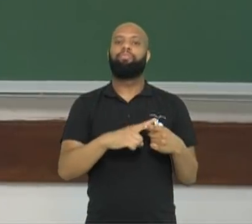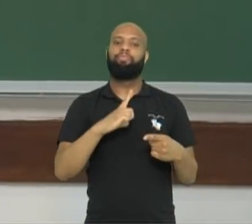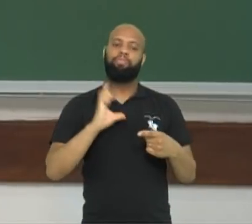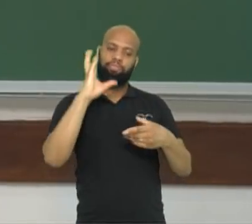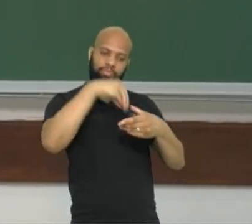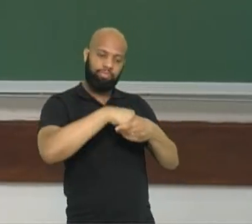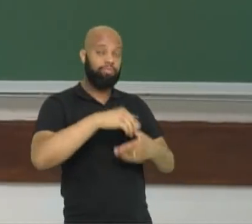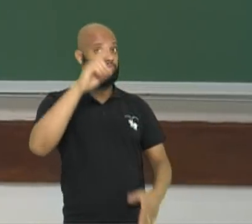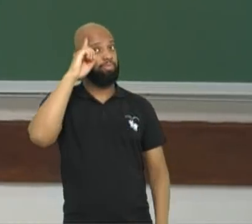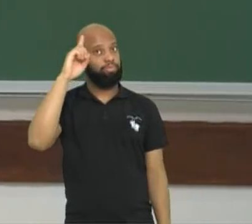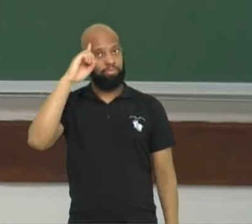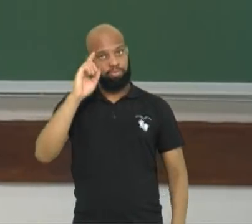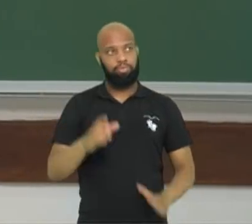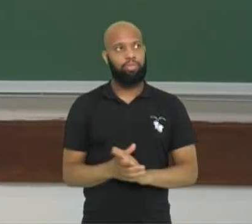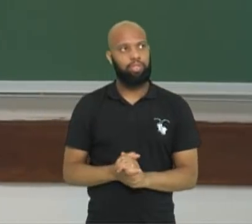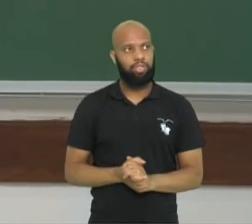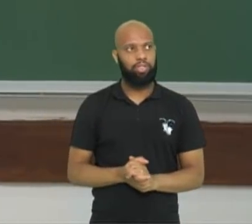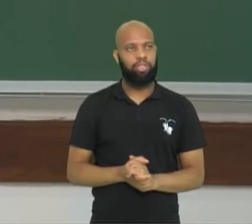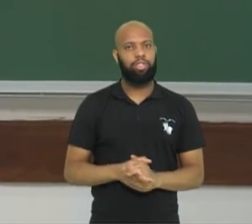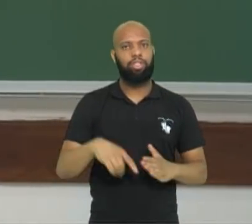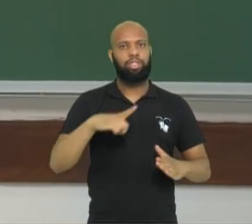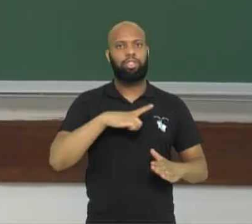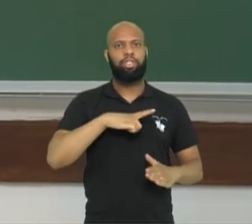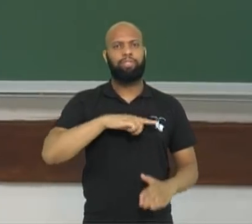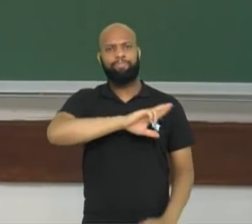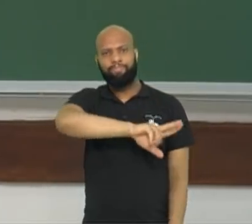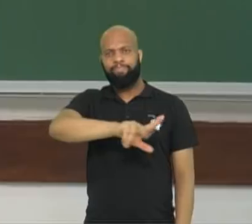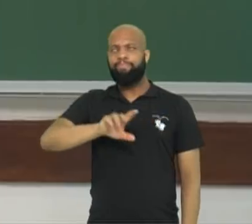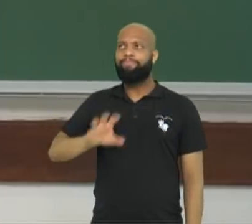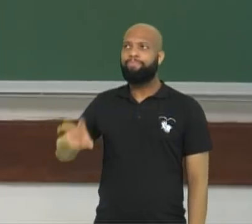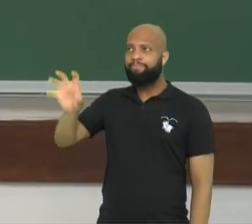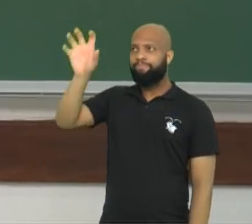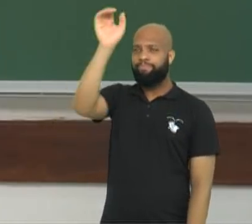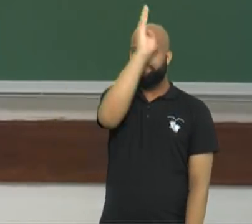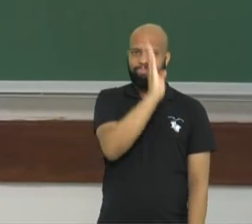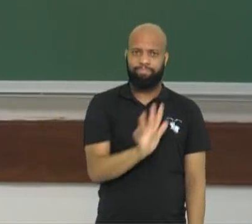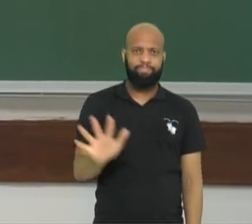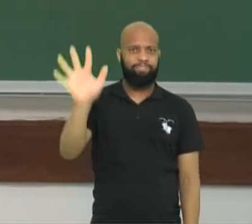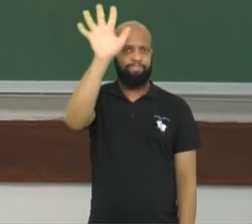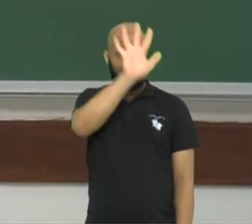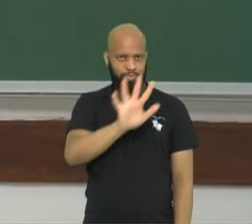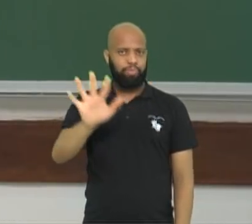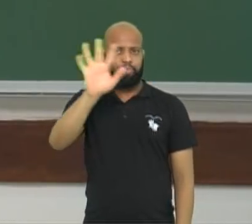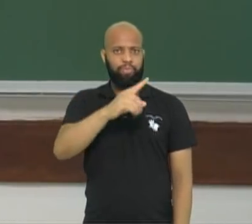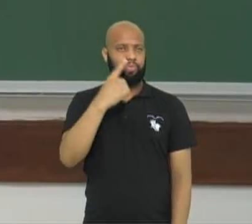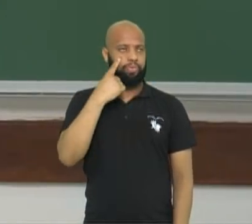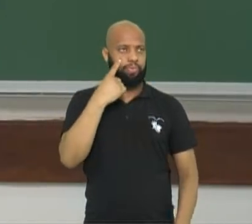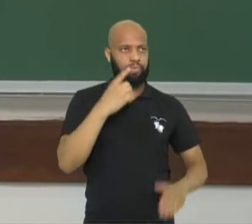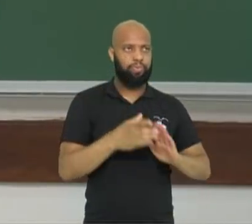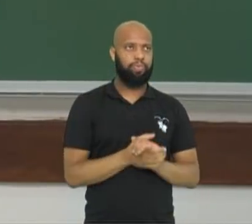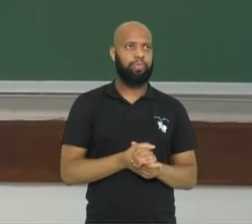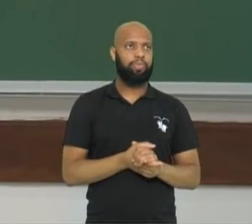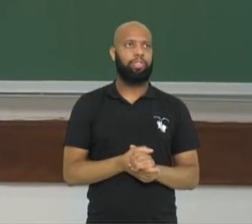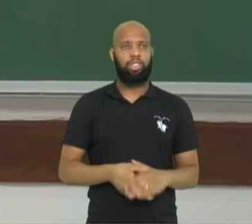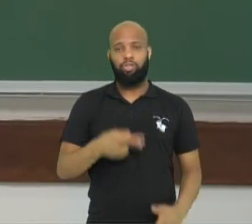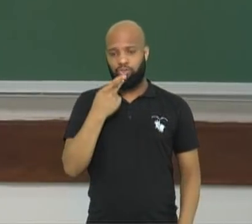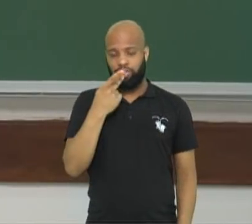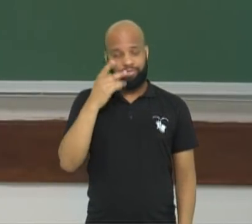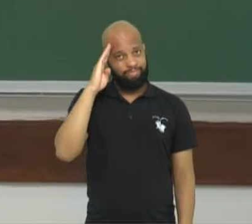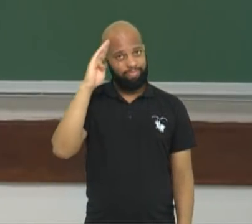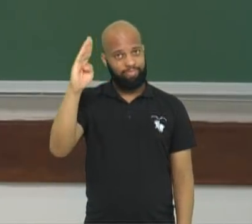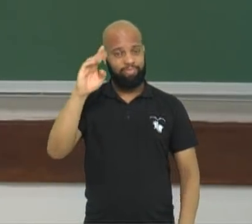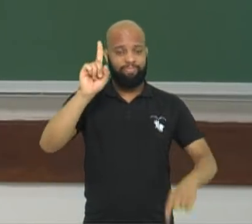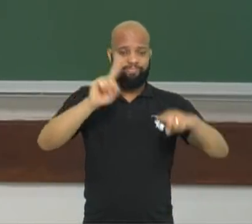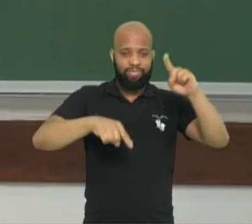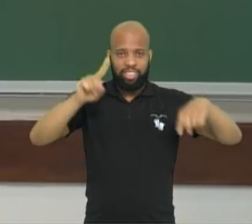nosso cotidiano, espalhadas aí pelo nosso imenso país aí, né? Então observe lá, falando principalmente